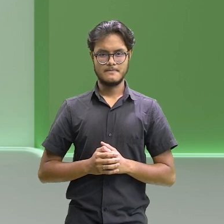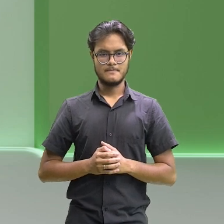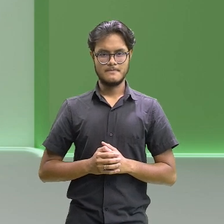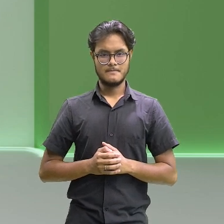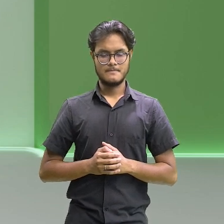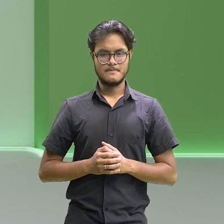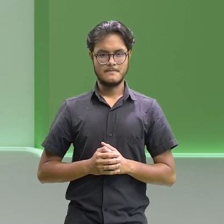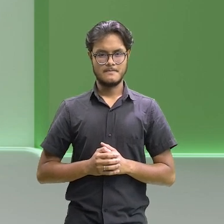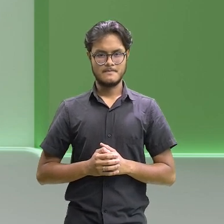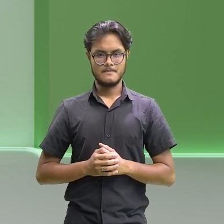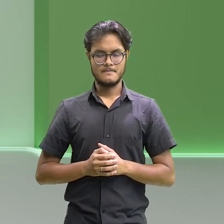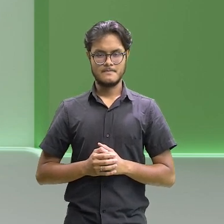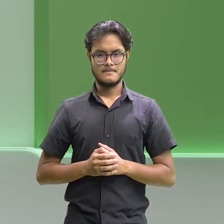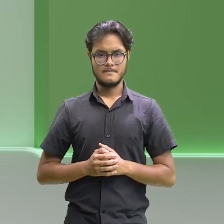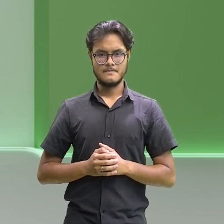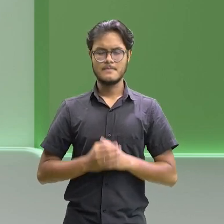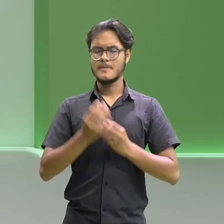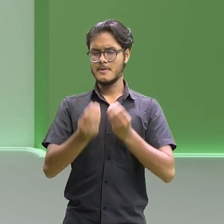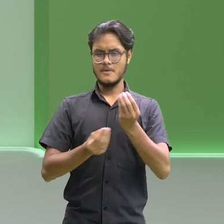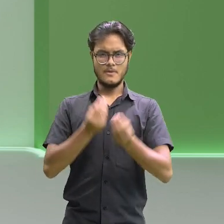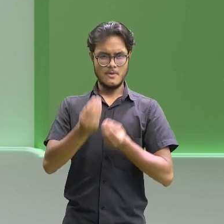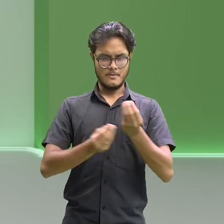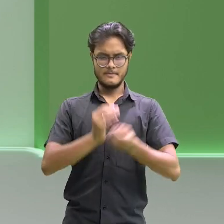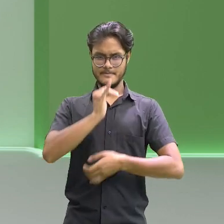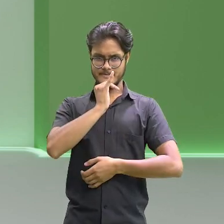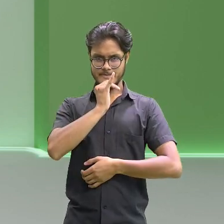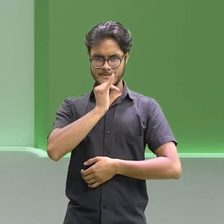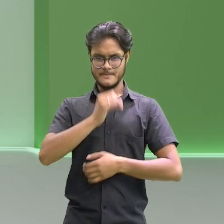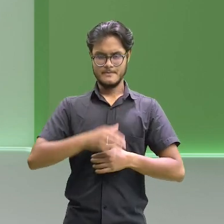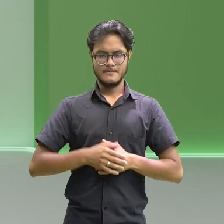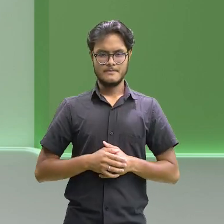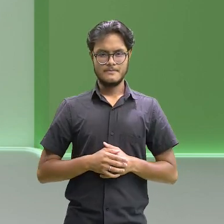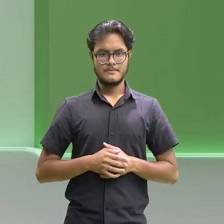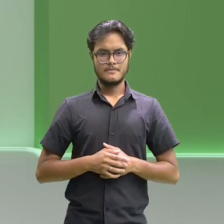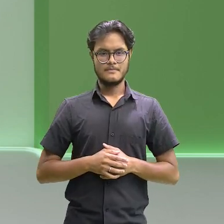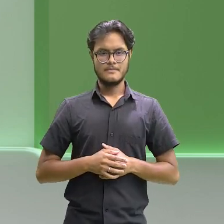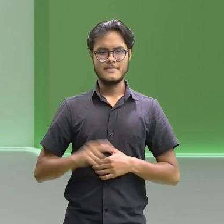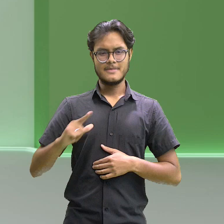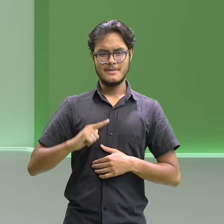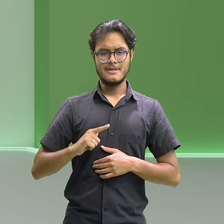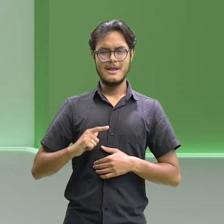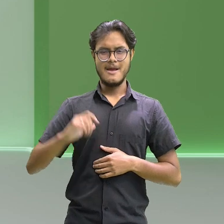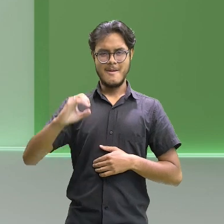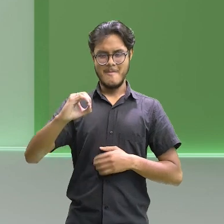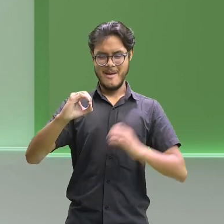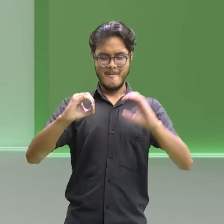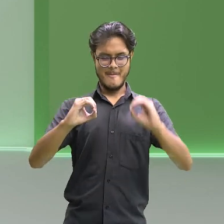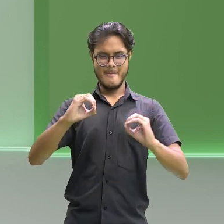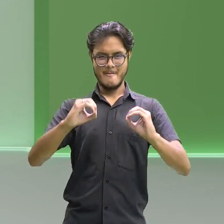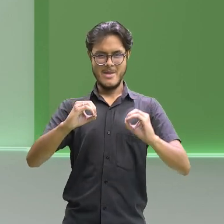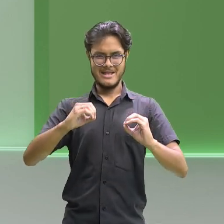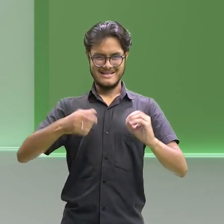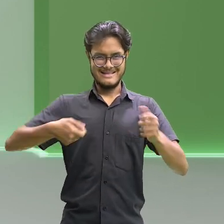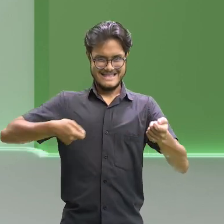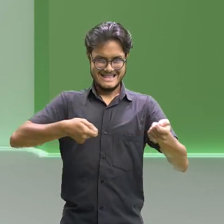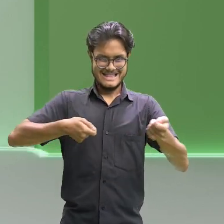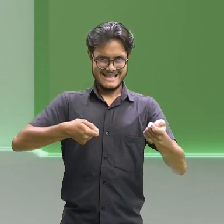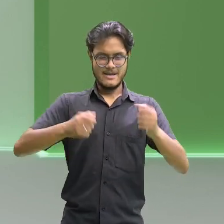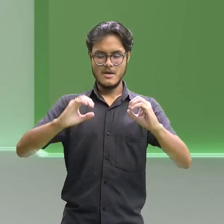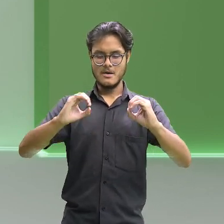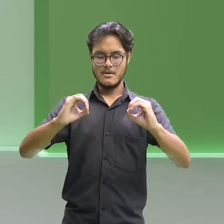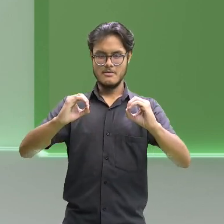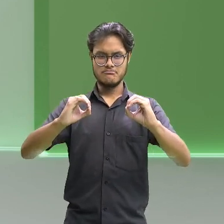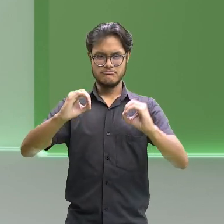ver aqui como é que funciona esse modelo, tá bom? Então, aqui a gente tem, ó, 2 bolas de bilhar representando aí o